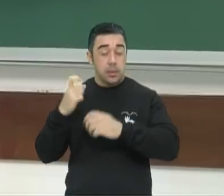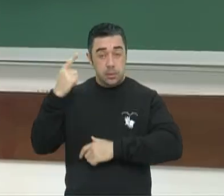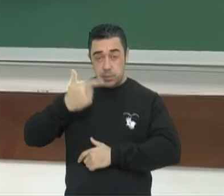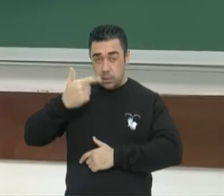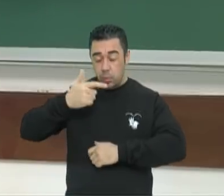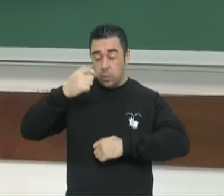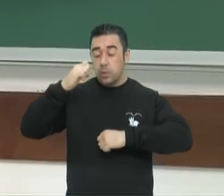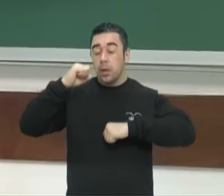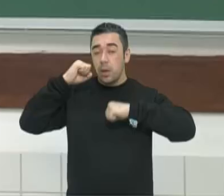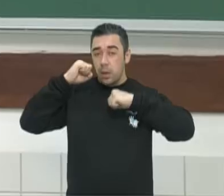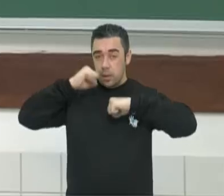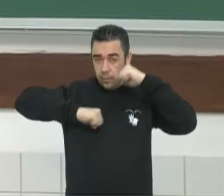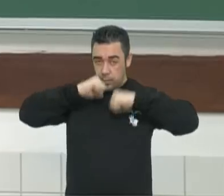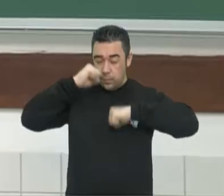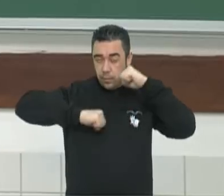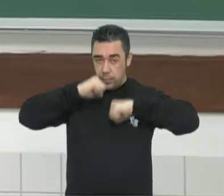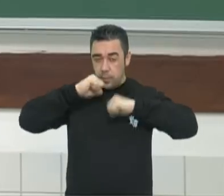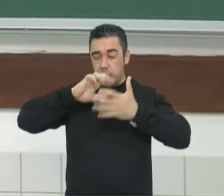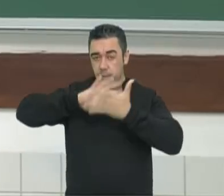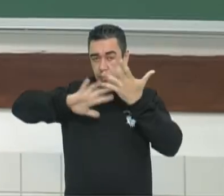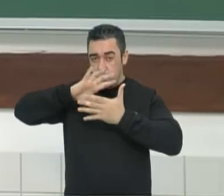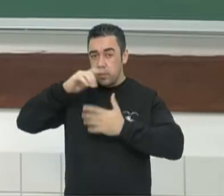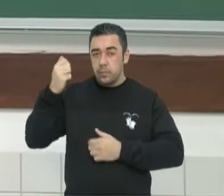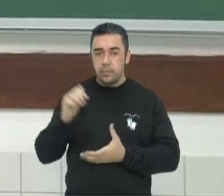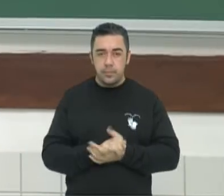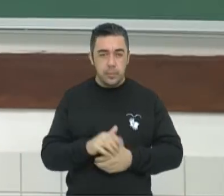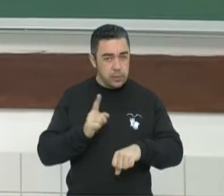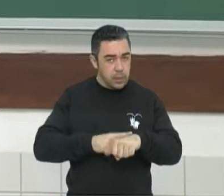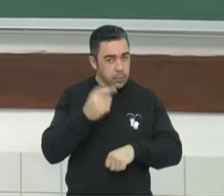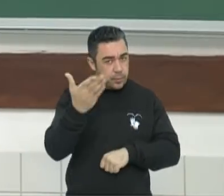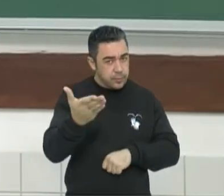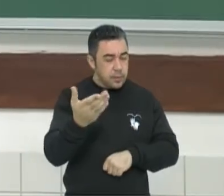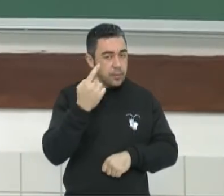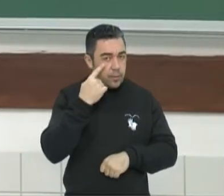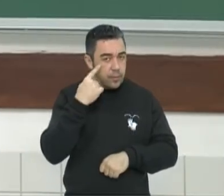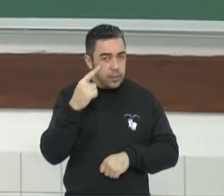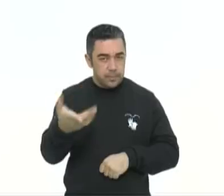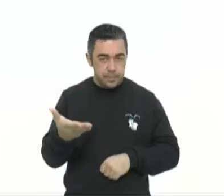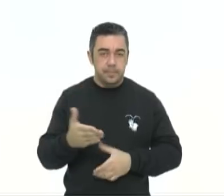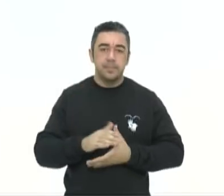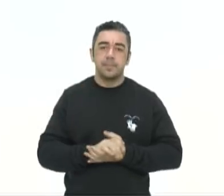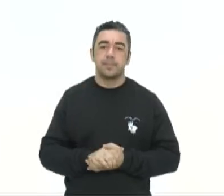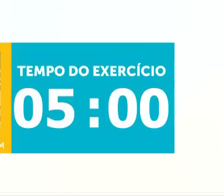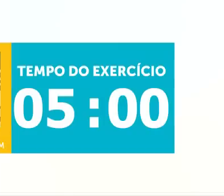Revolução Industrial, com base no que a gente analisou. Mais um tempo e a gente já volta para a correção.